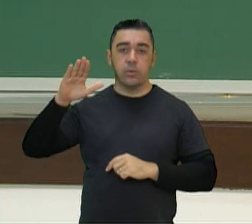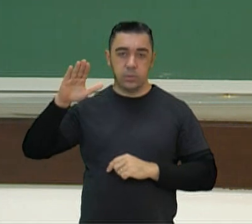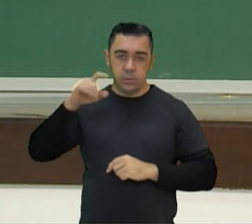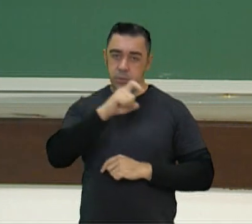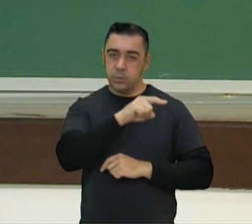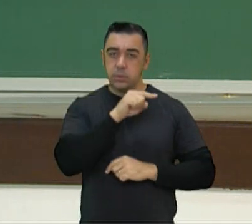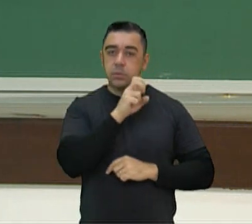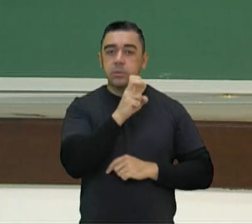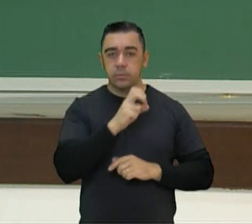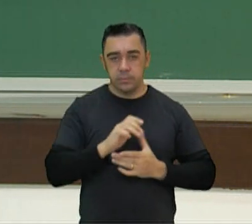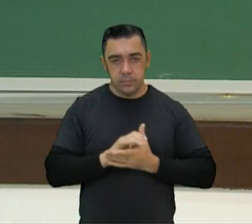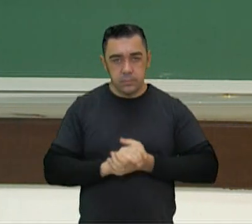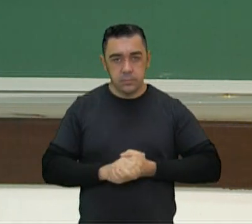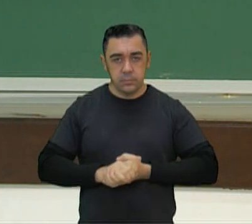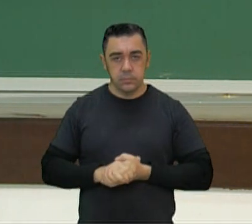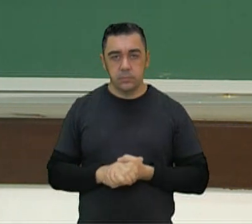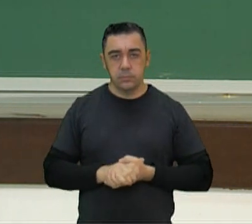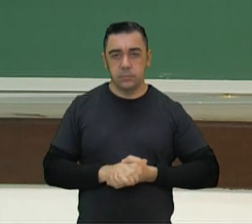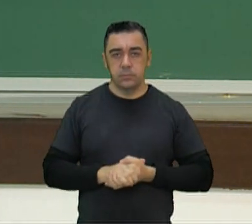5.